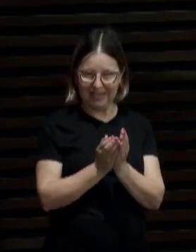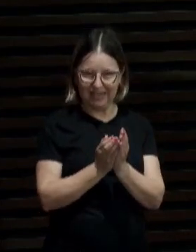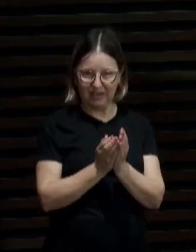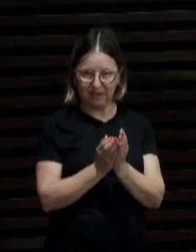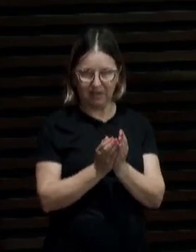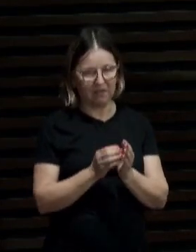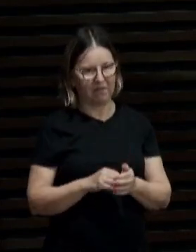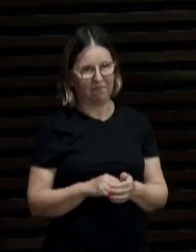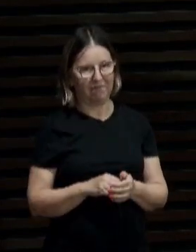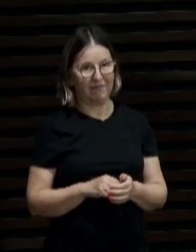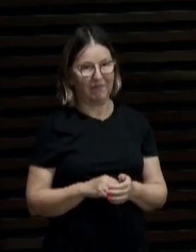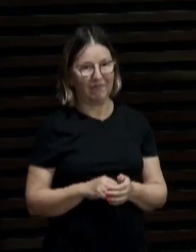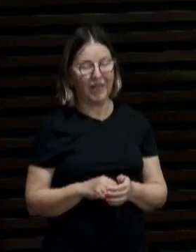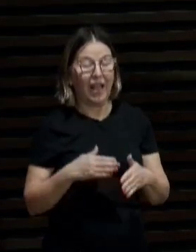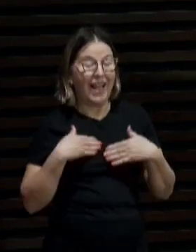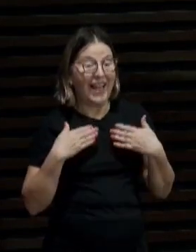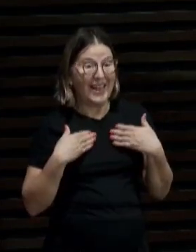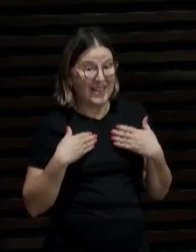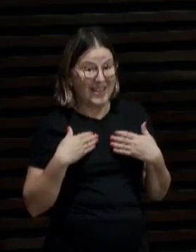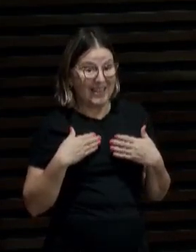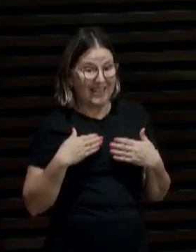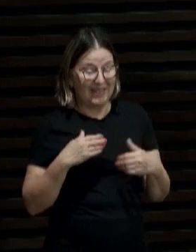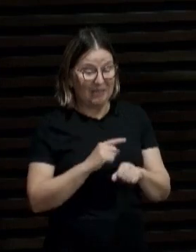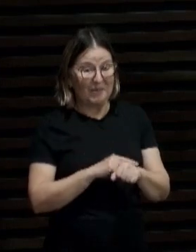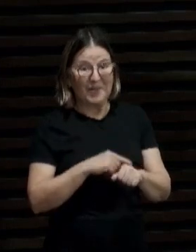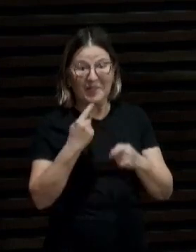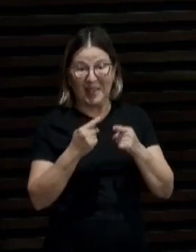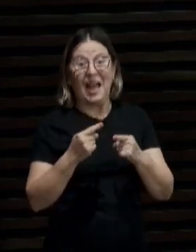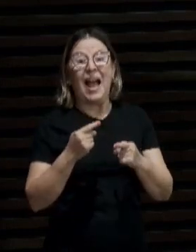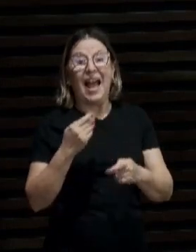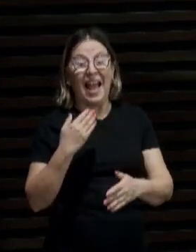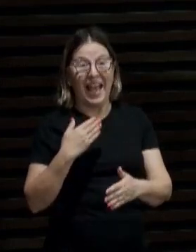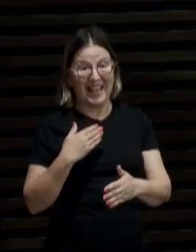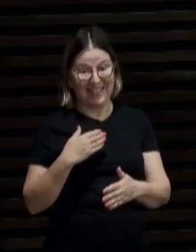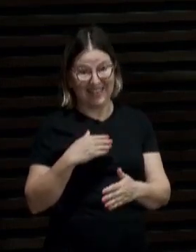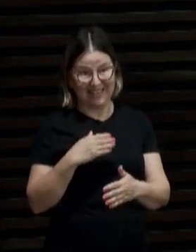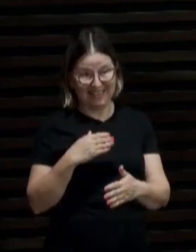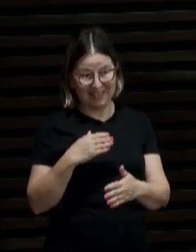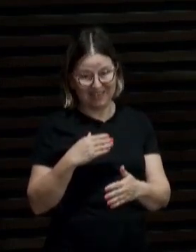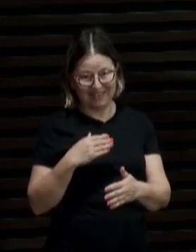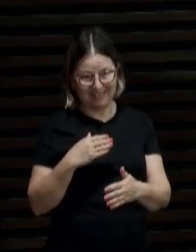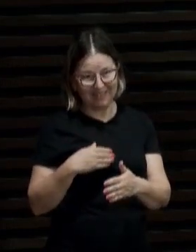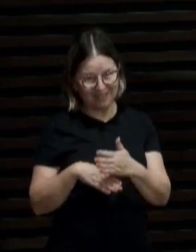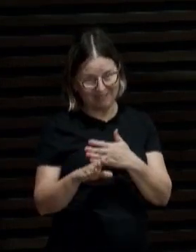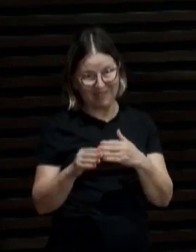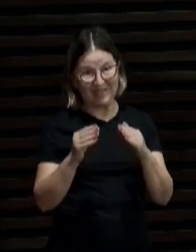não tem, você não vem dizer, não, mas com Deus eu estou bem. Não existe isso.